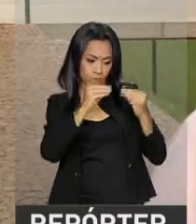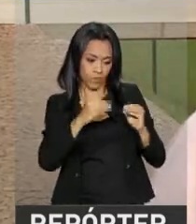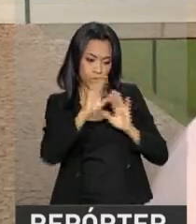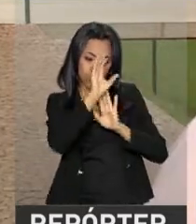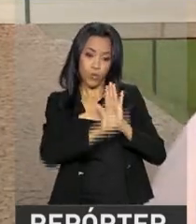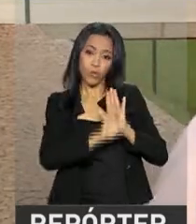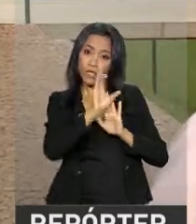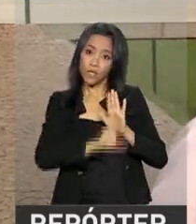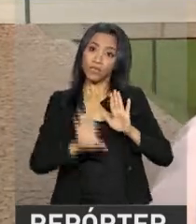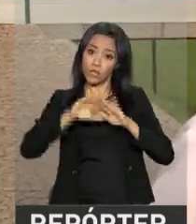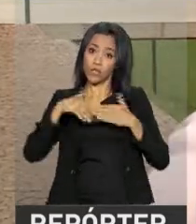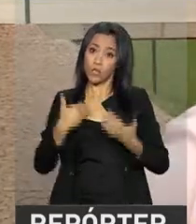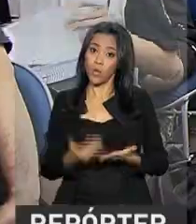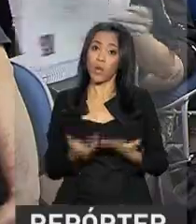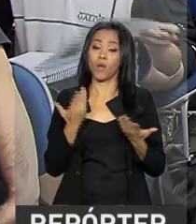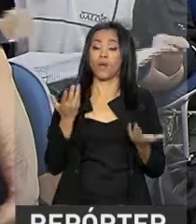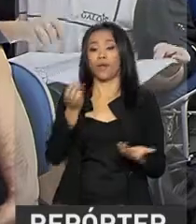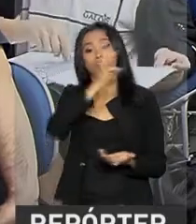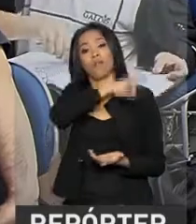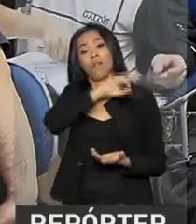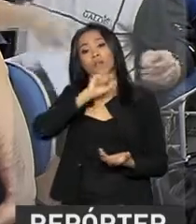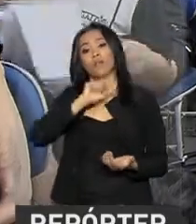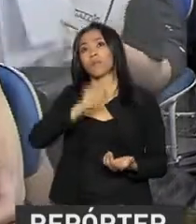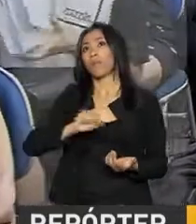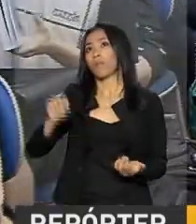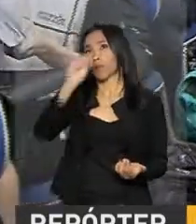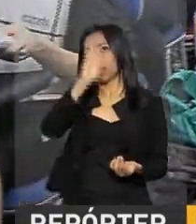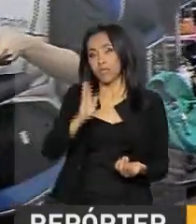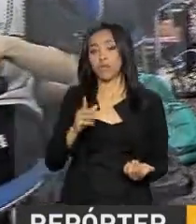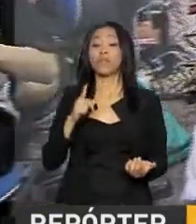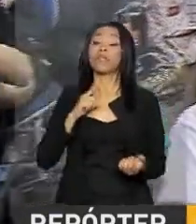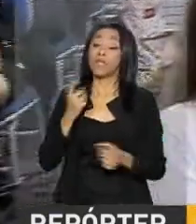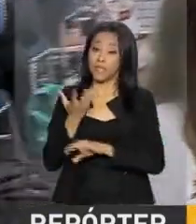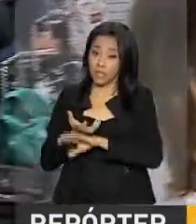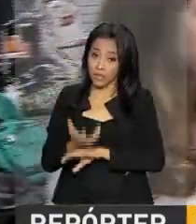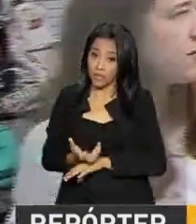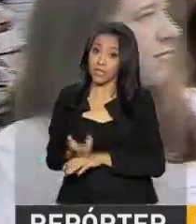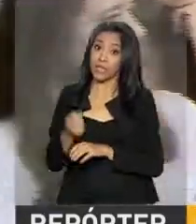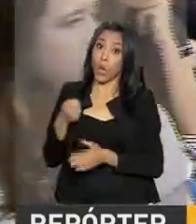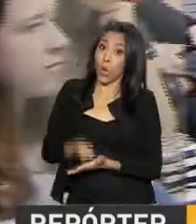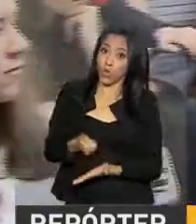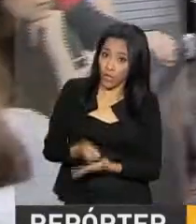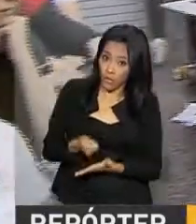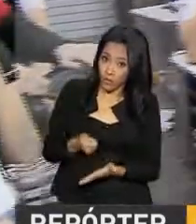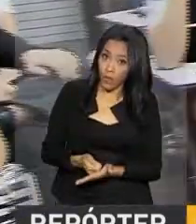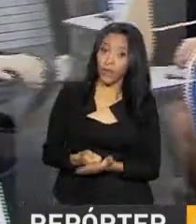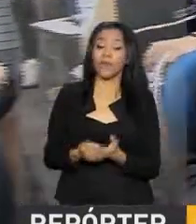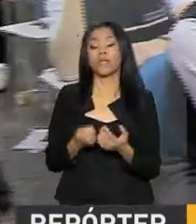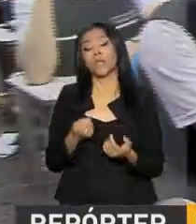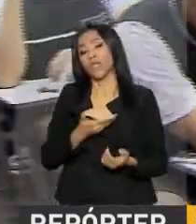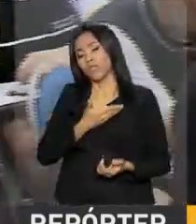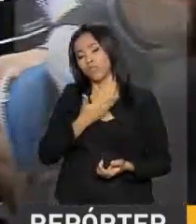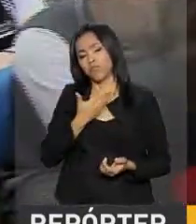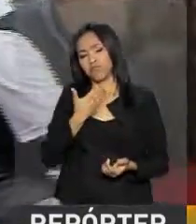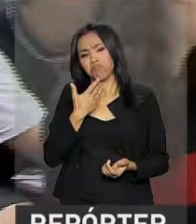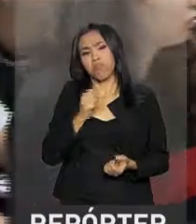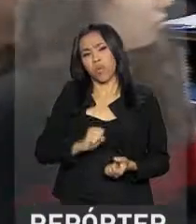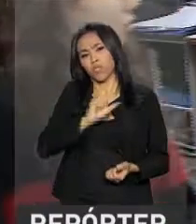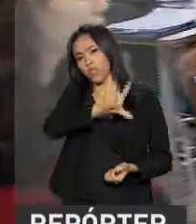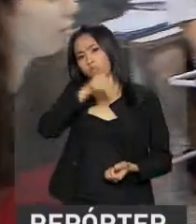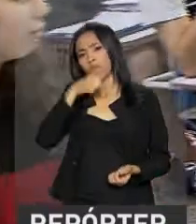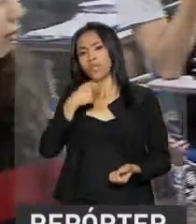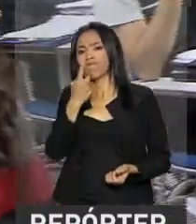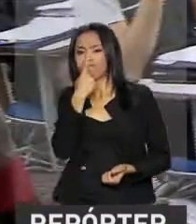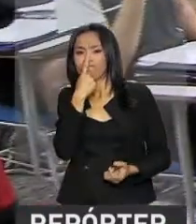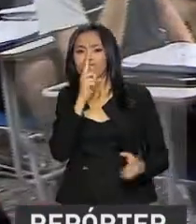de ensino médio mesmo né os alunos vão ter matérias obrigatórias mas vão poder optar por aprofundar os conhecimentos nas áreas que têm